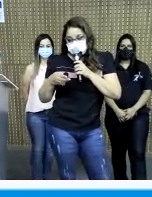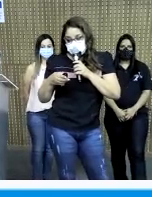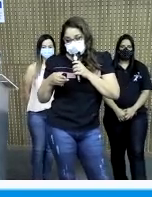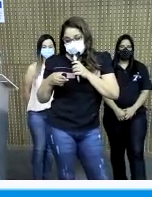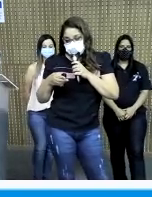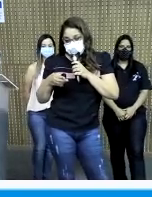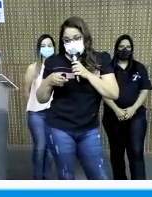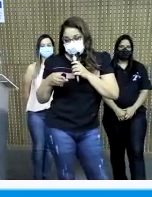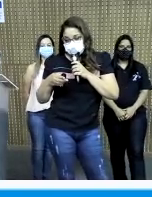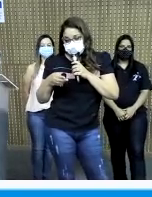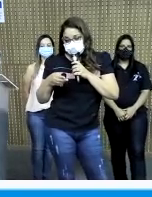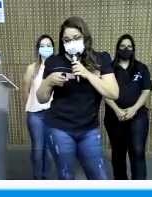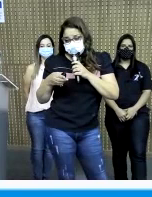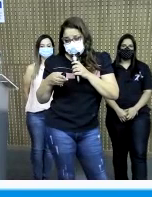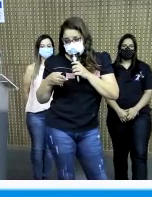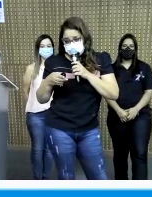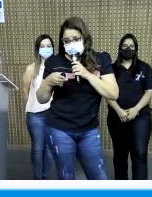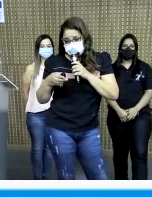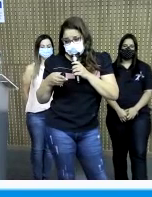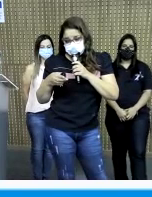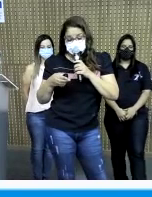em 2021,